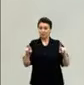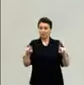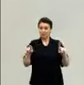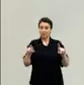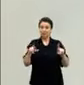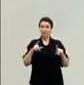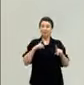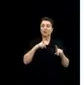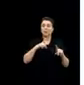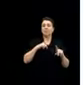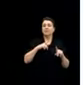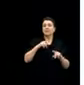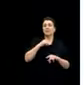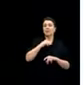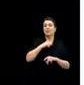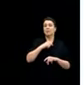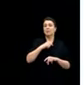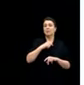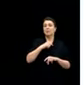Quais são os tipos?